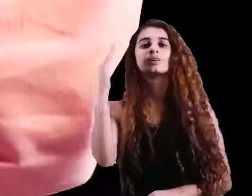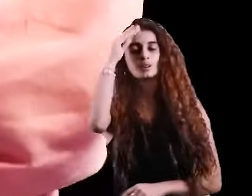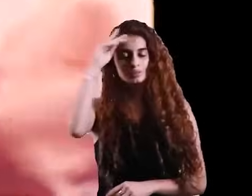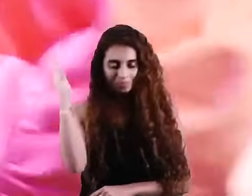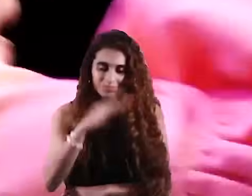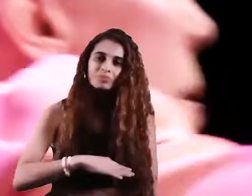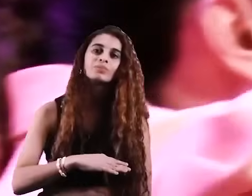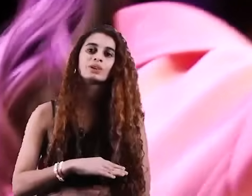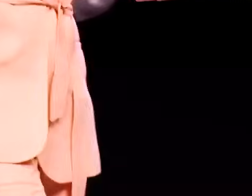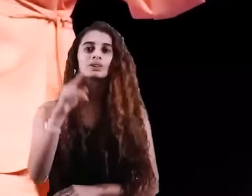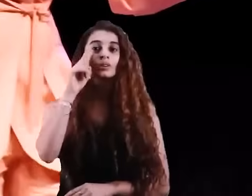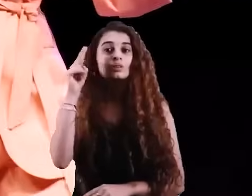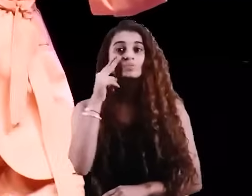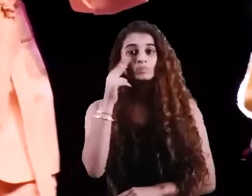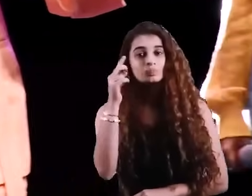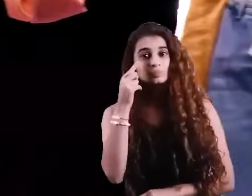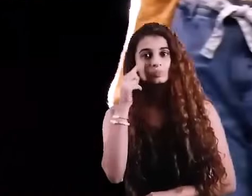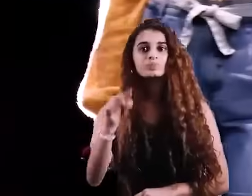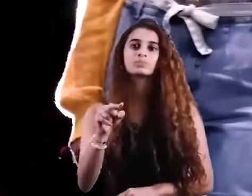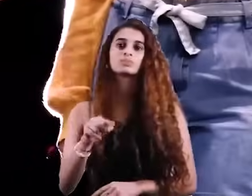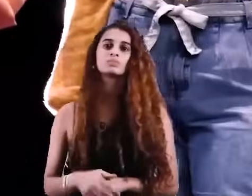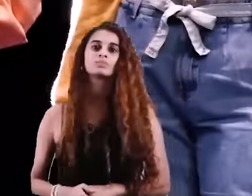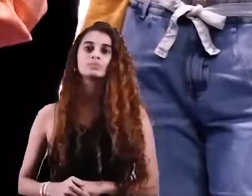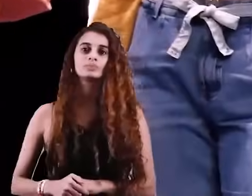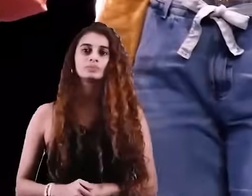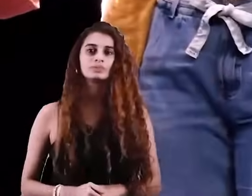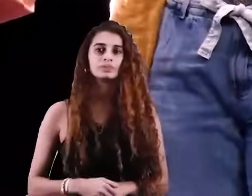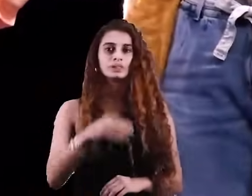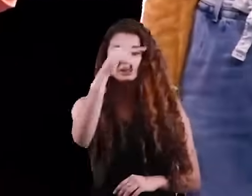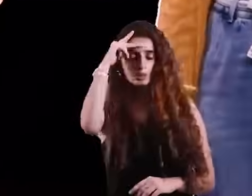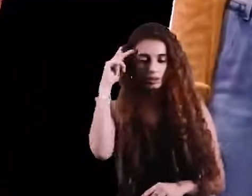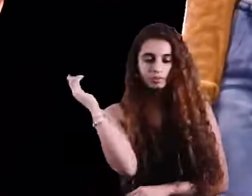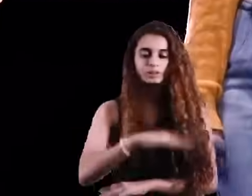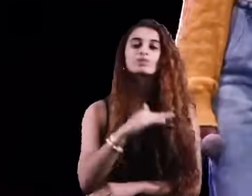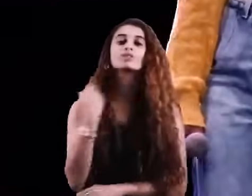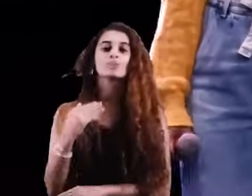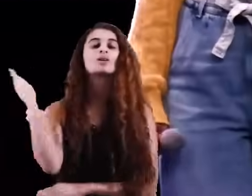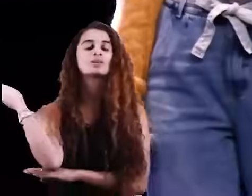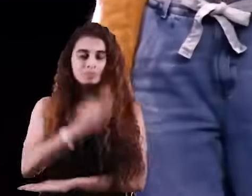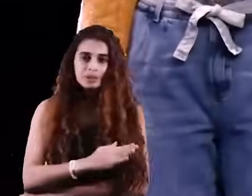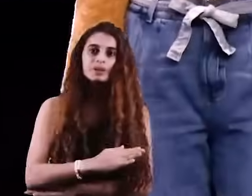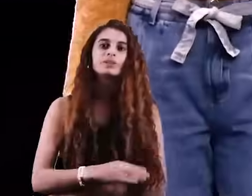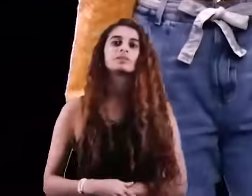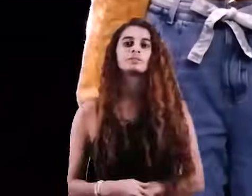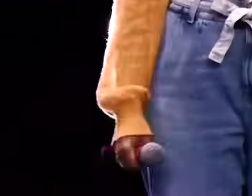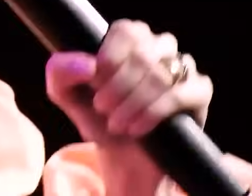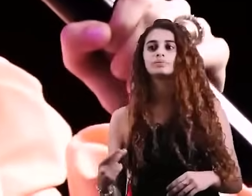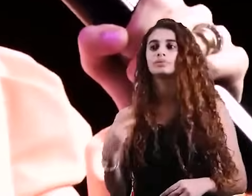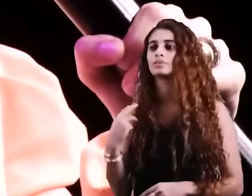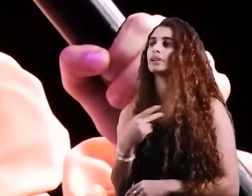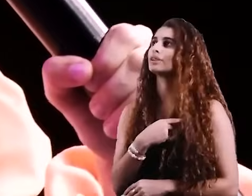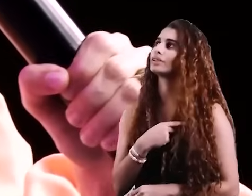dizendo? Olha bem pra mim que eu vou dizer de novo, que talvez você não entenda. Tem Nabal que vai morrer Nabal. Pastora, mas Deus não pode